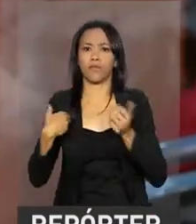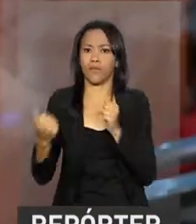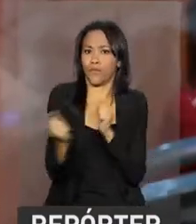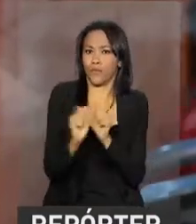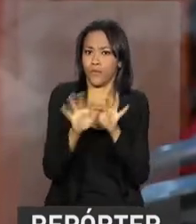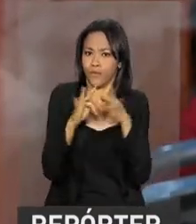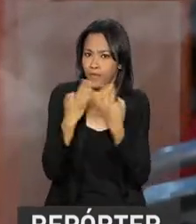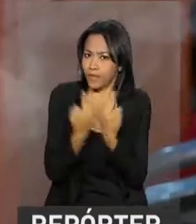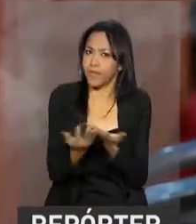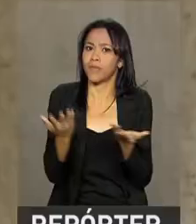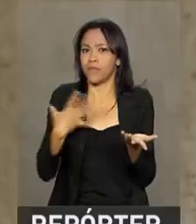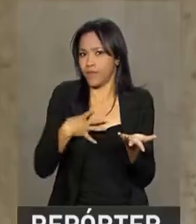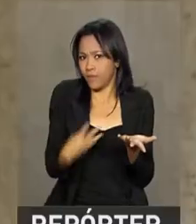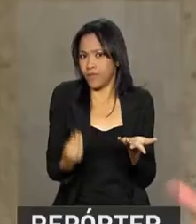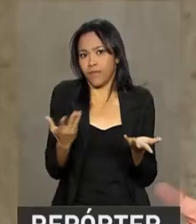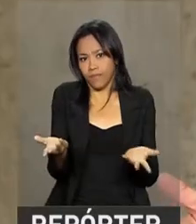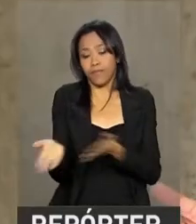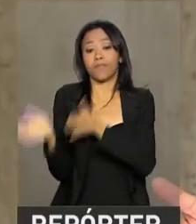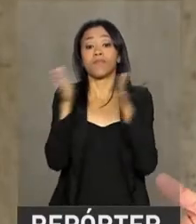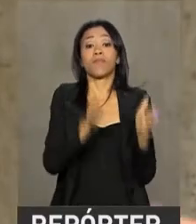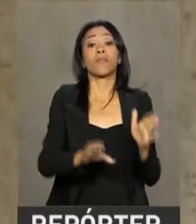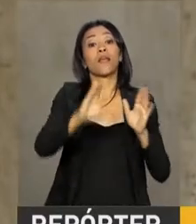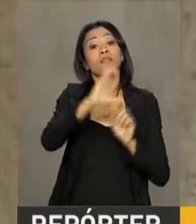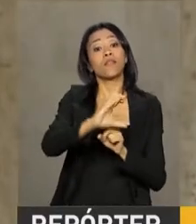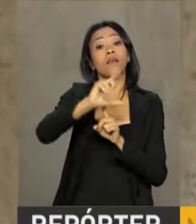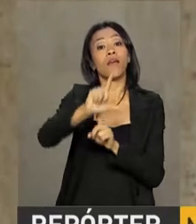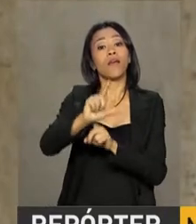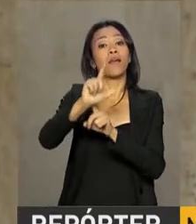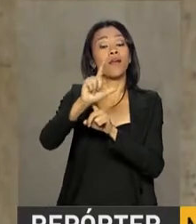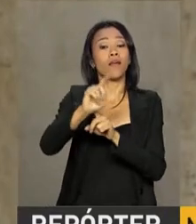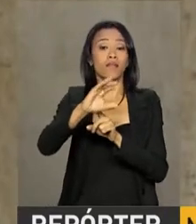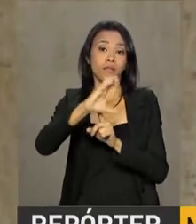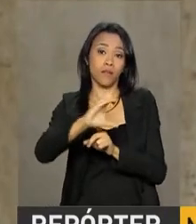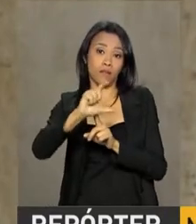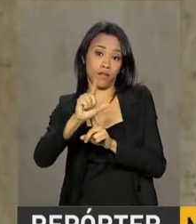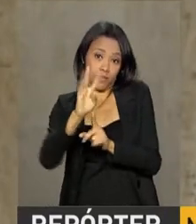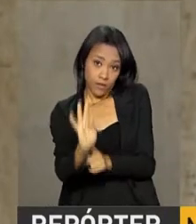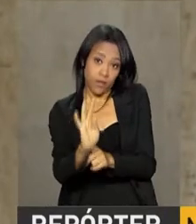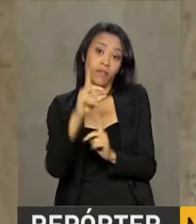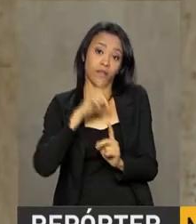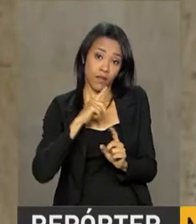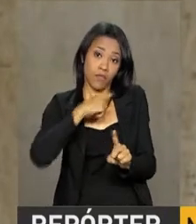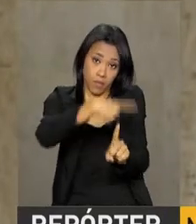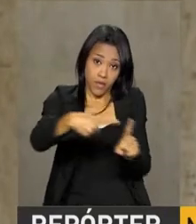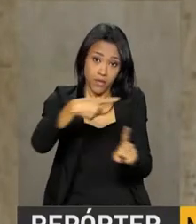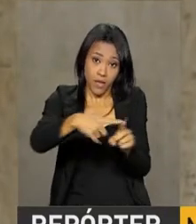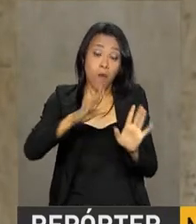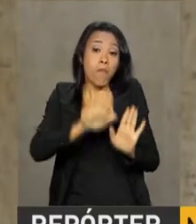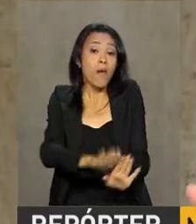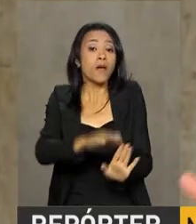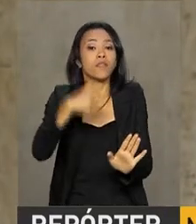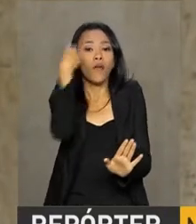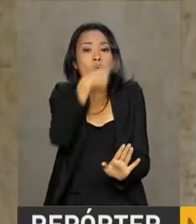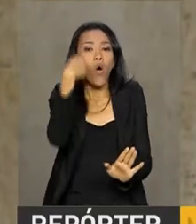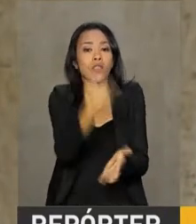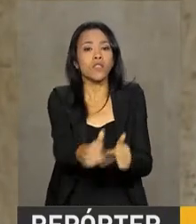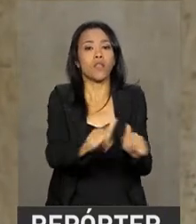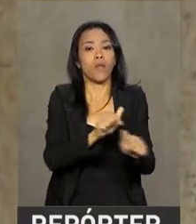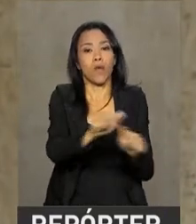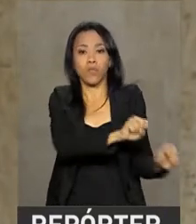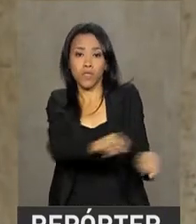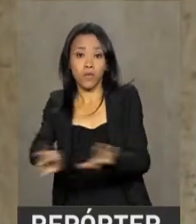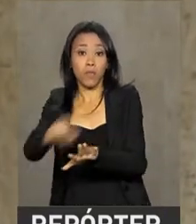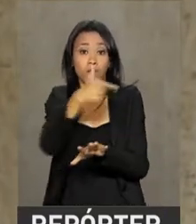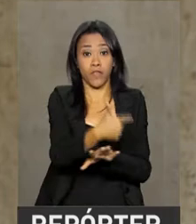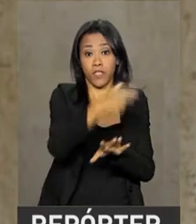um pouco da família filhos a clt já prevê o trabalho parcial mas com jornada máxima de 25 horas por semana e